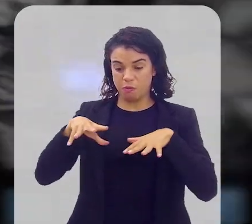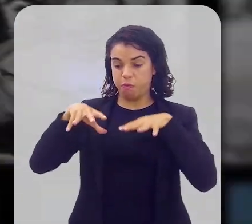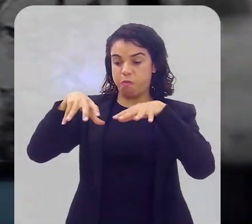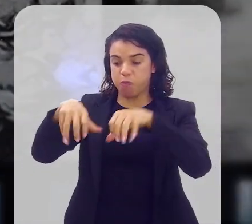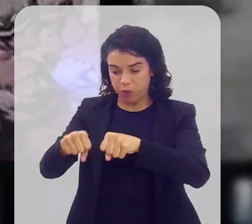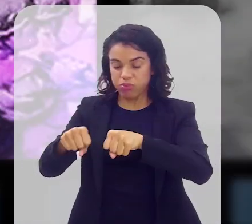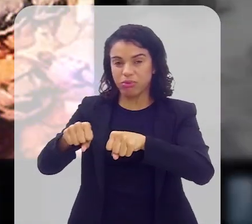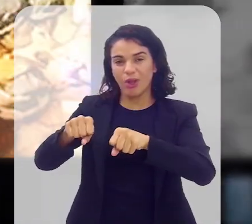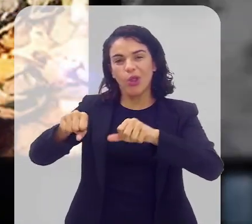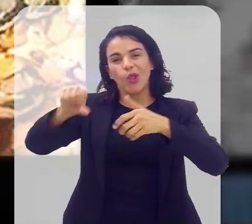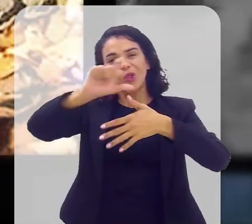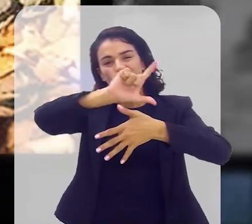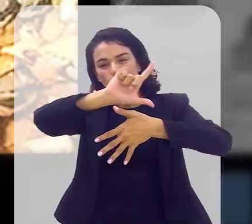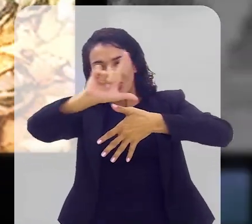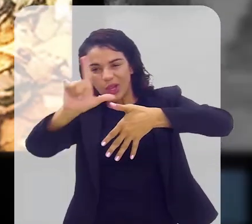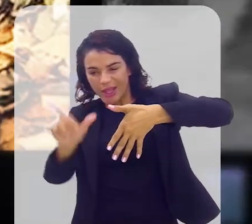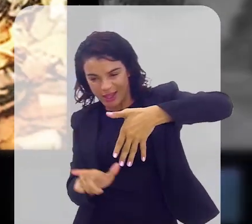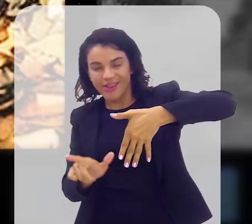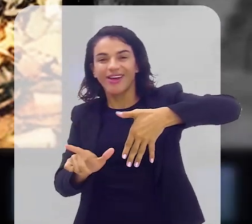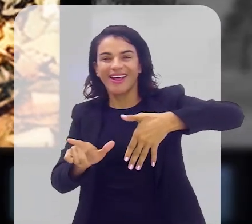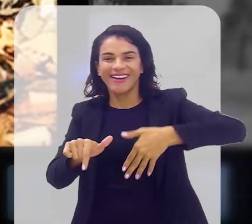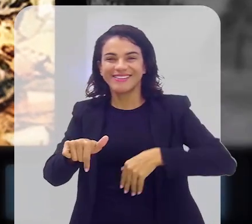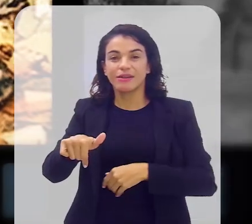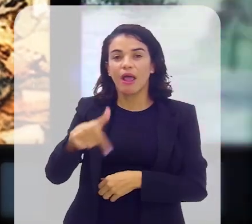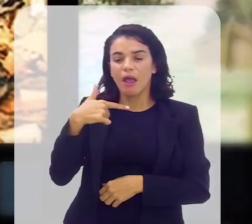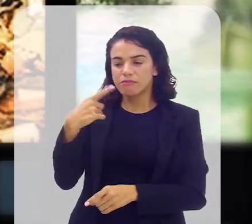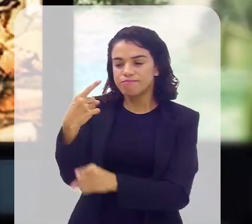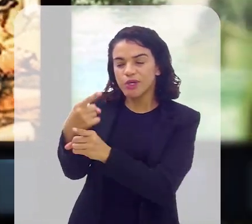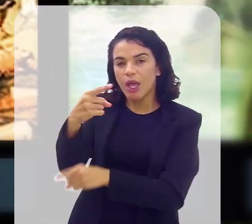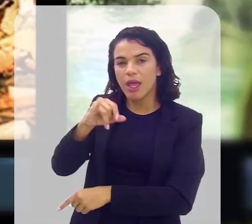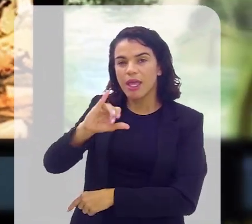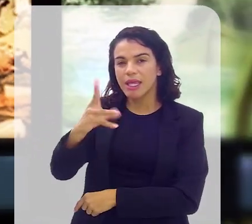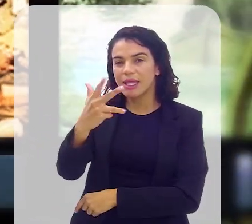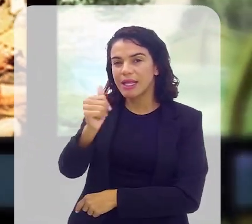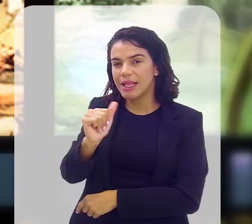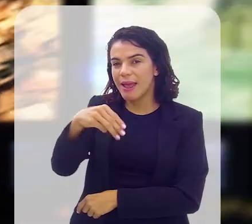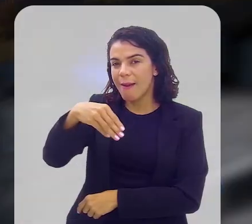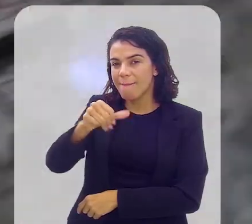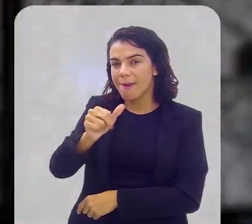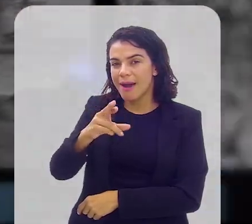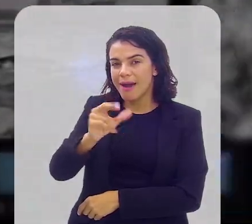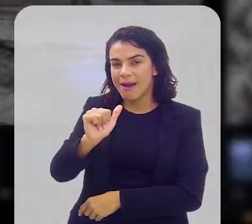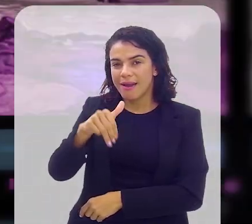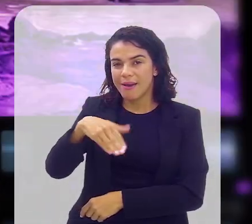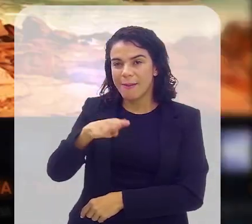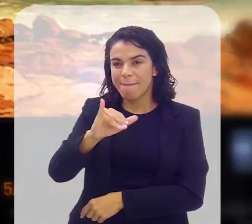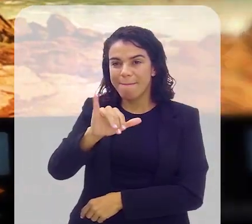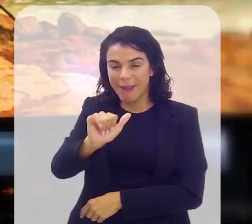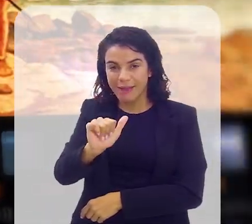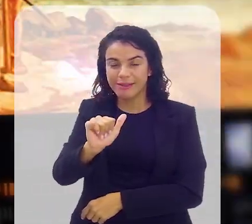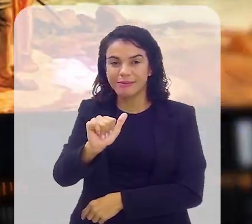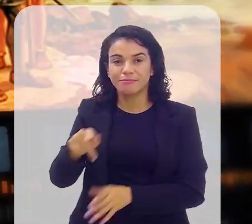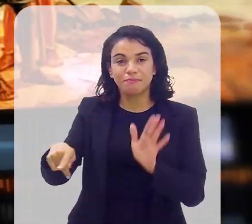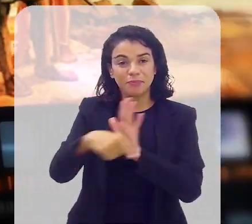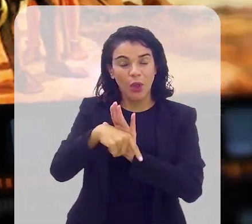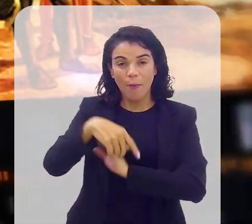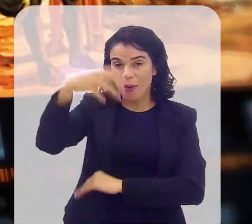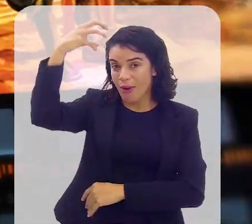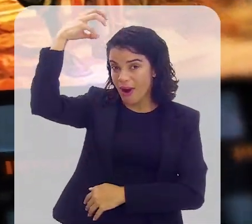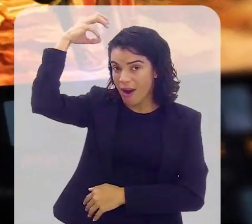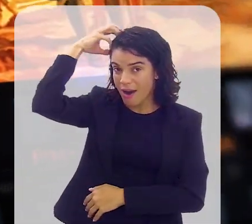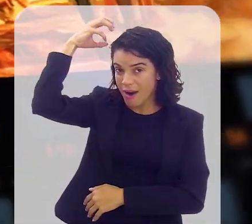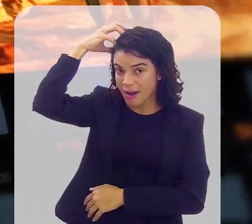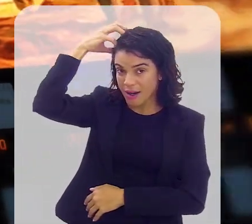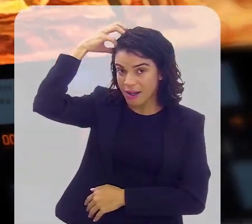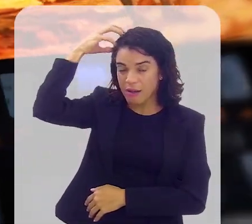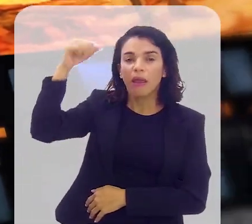Quando os portugueses chegaram ao litoral de Mangaratiba e registraram a ilha de Marambaia e todo o território como terras de Angra